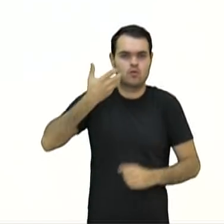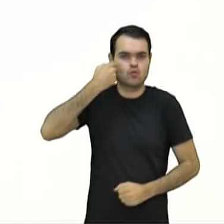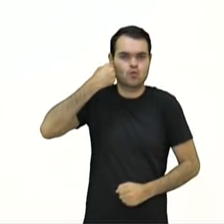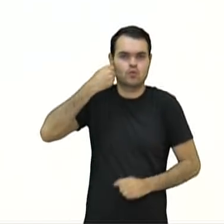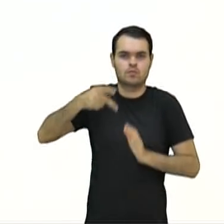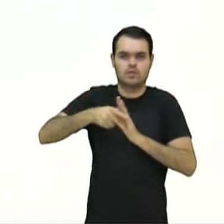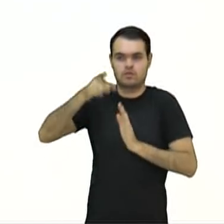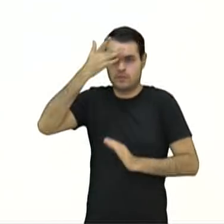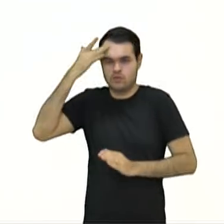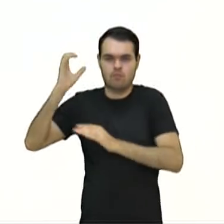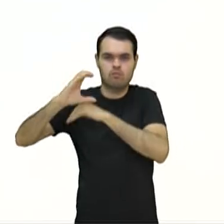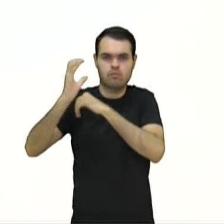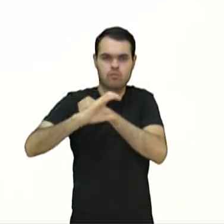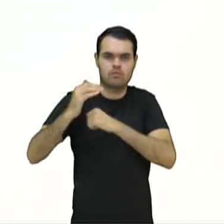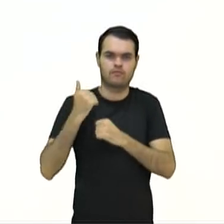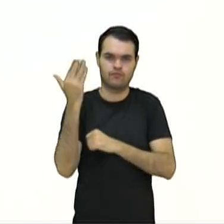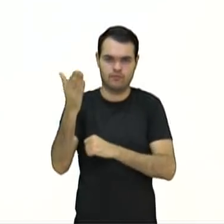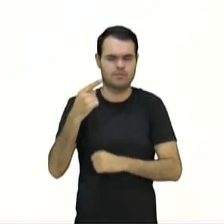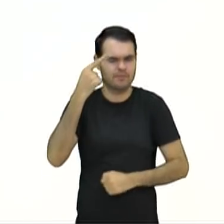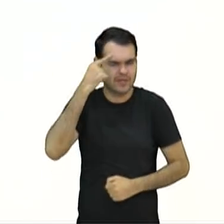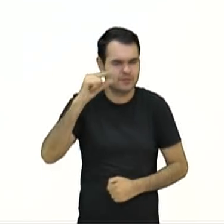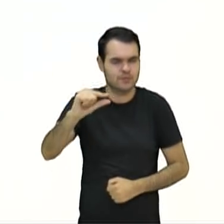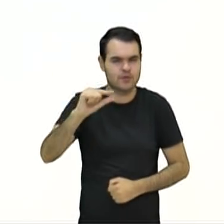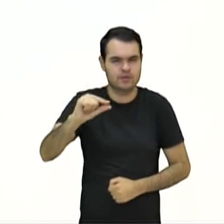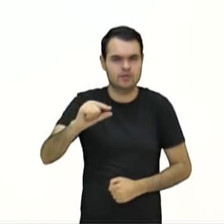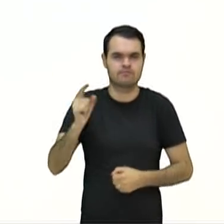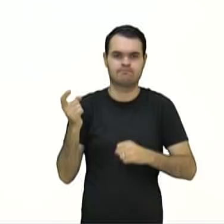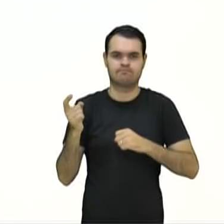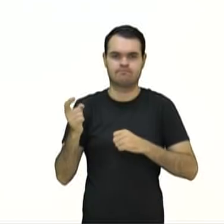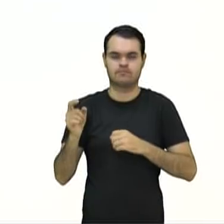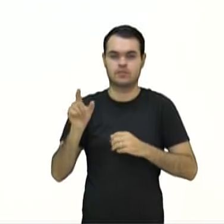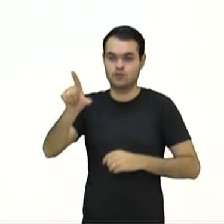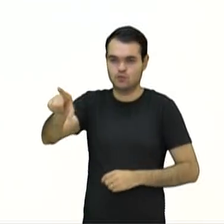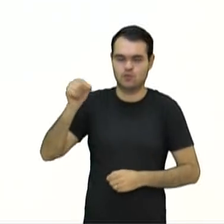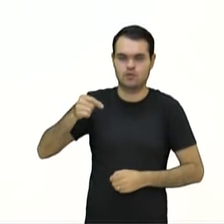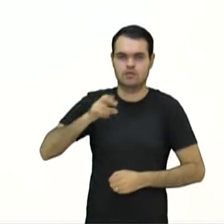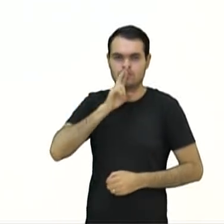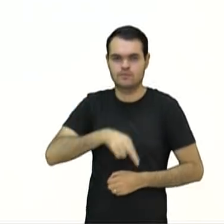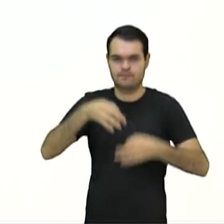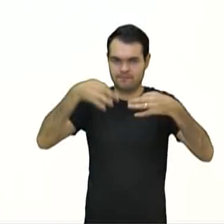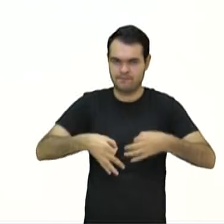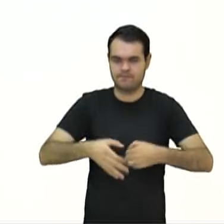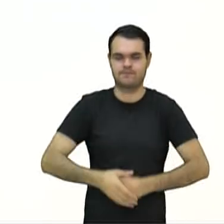internacionais? Pense um pouquinho e marque a sua resposta correta.